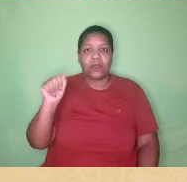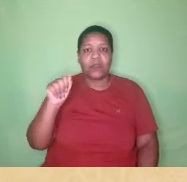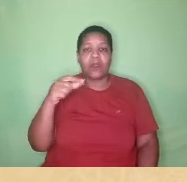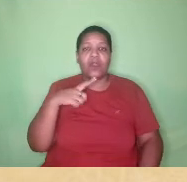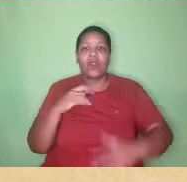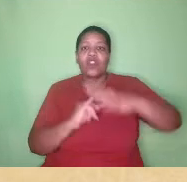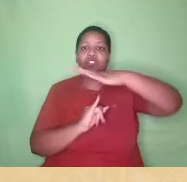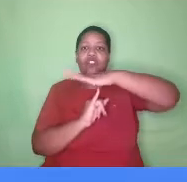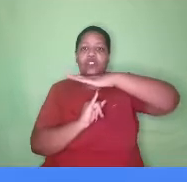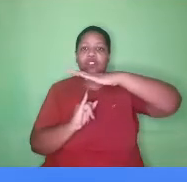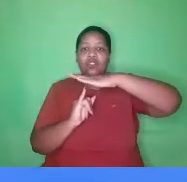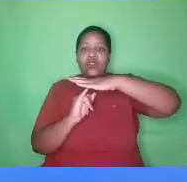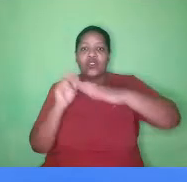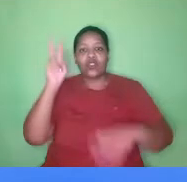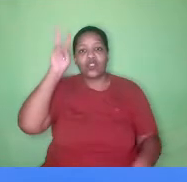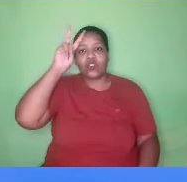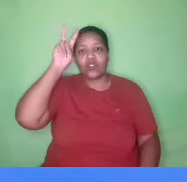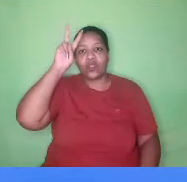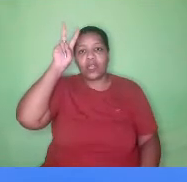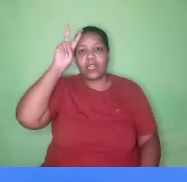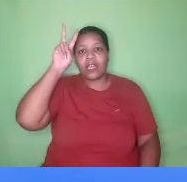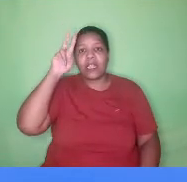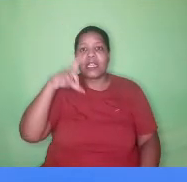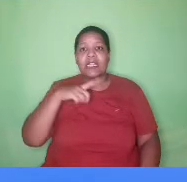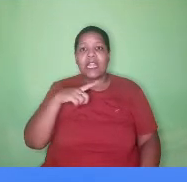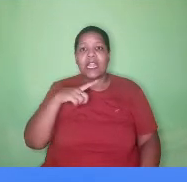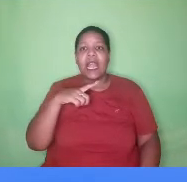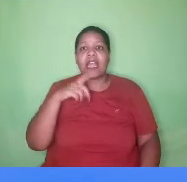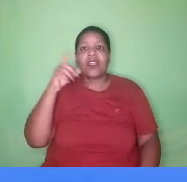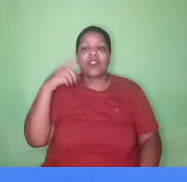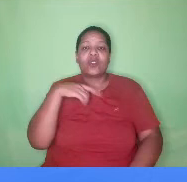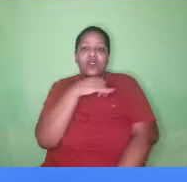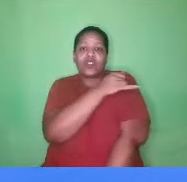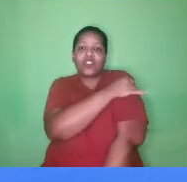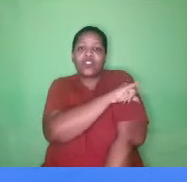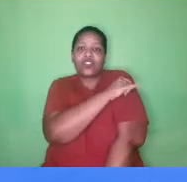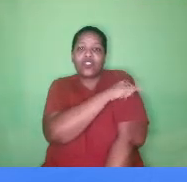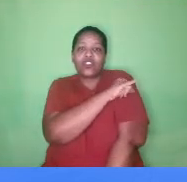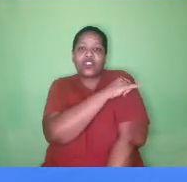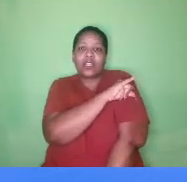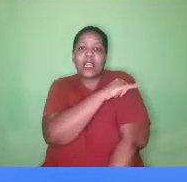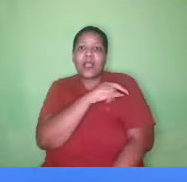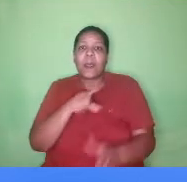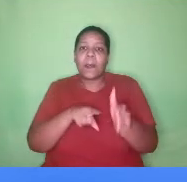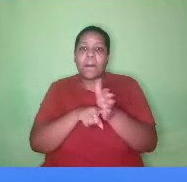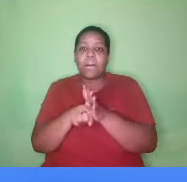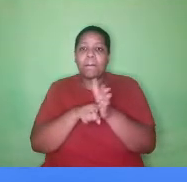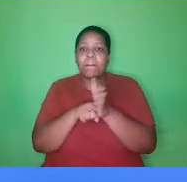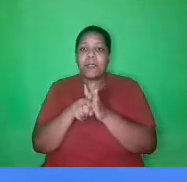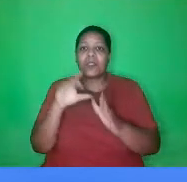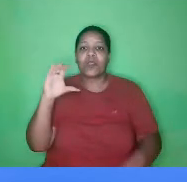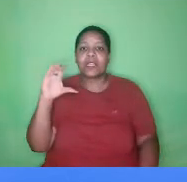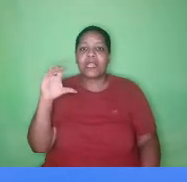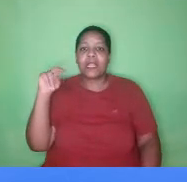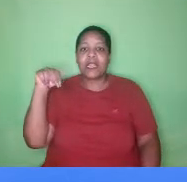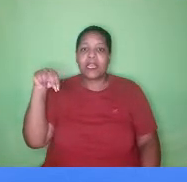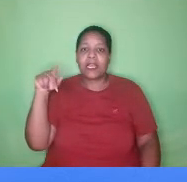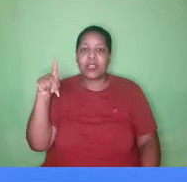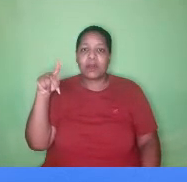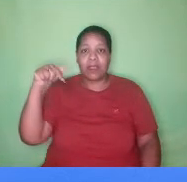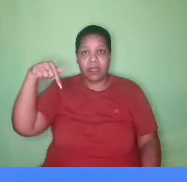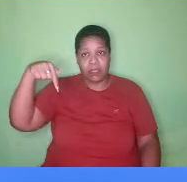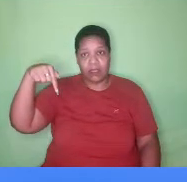da Universidade Federal do Rio de Janeiro e pesquisador do CNPq. Antes de passar